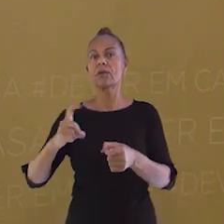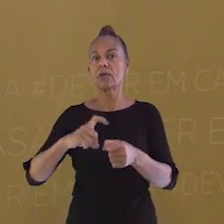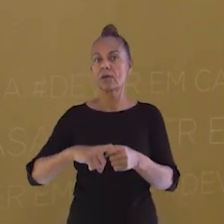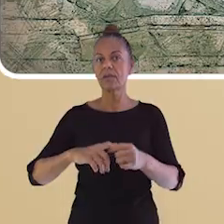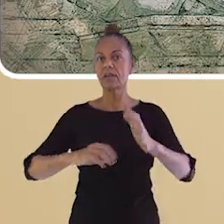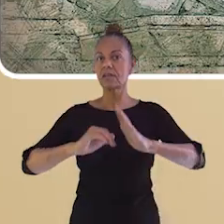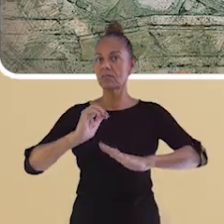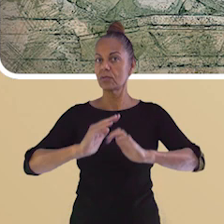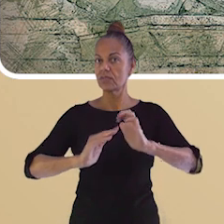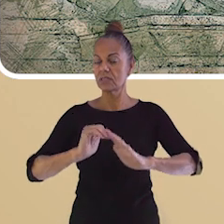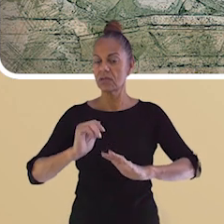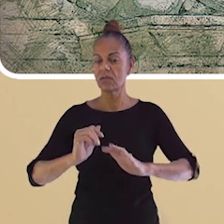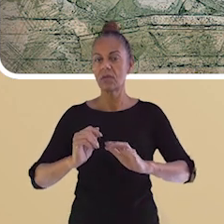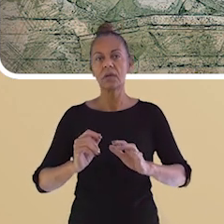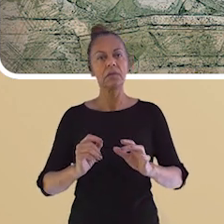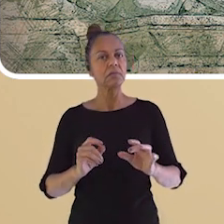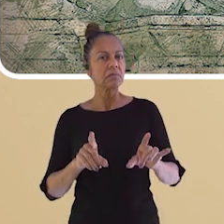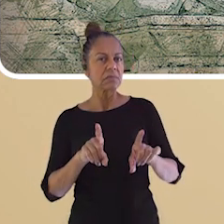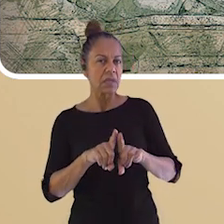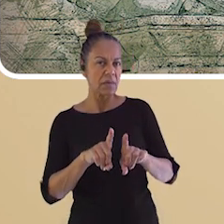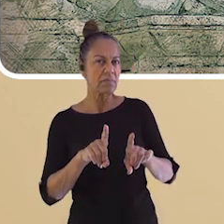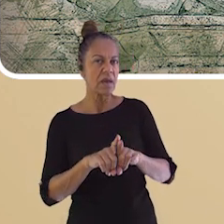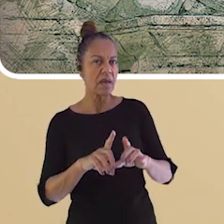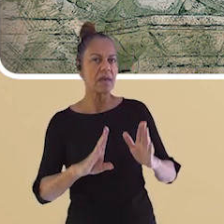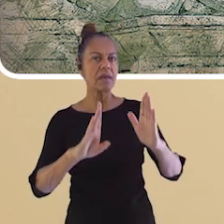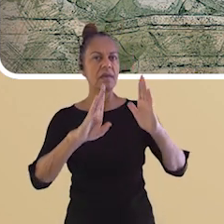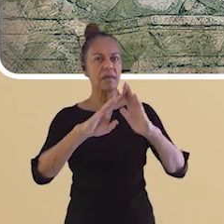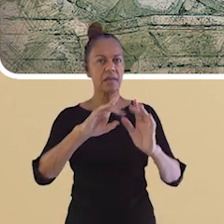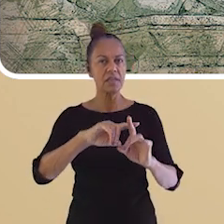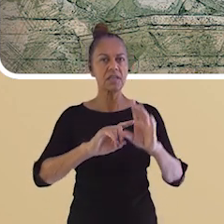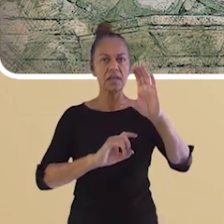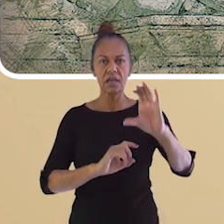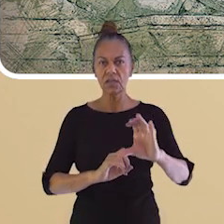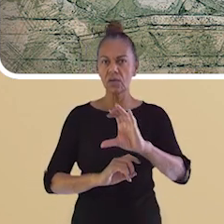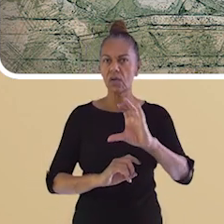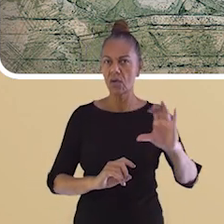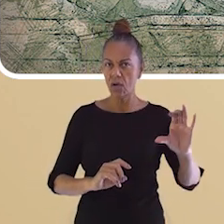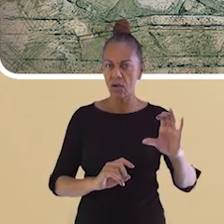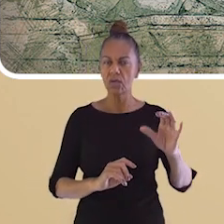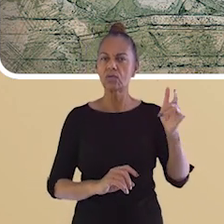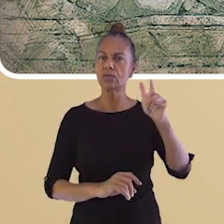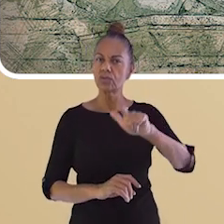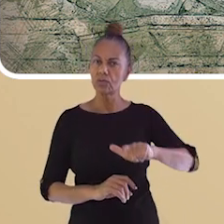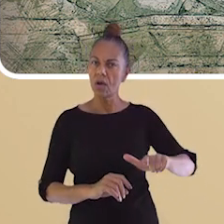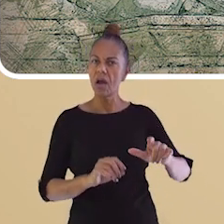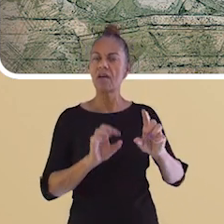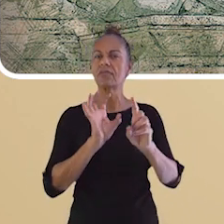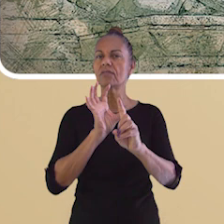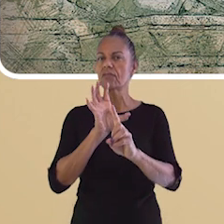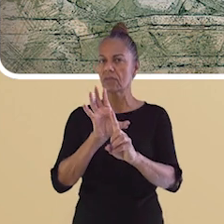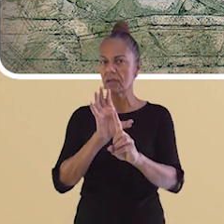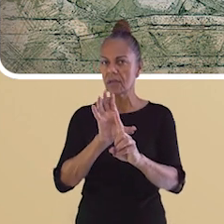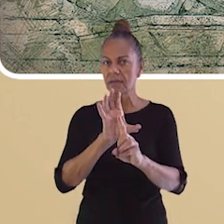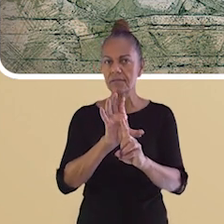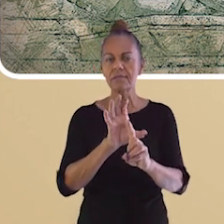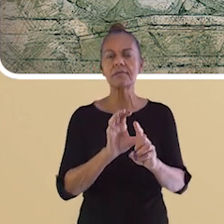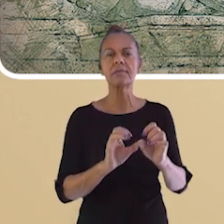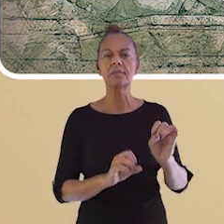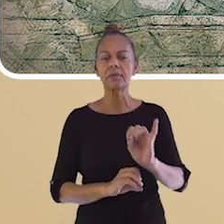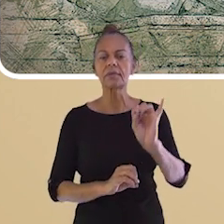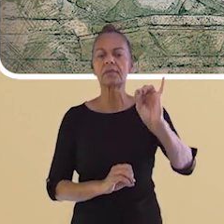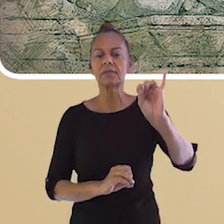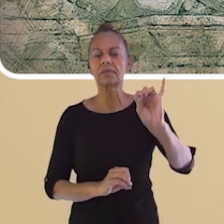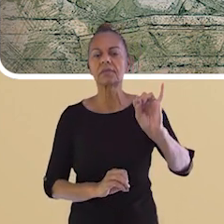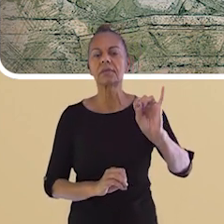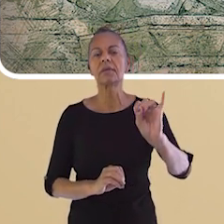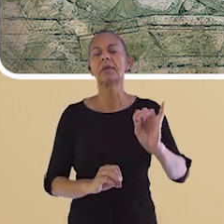produções. Porém, eles também atendiam a Igreja Católica, que mesmo não tendo mais tanto poder, continuava com sua influência